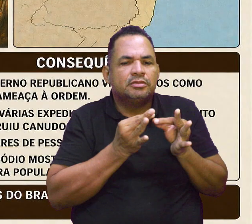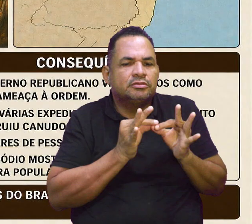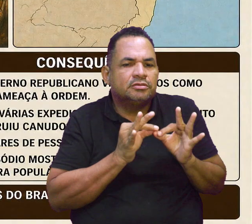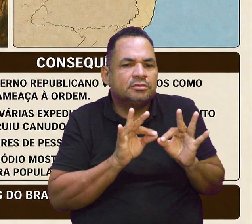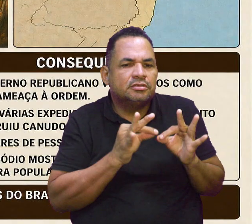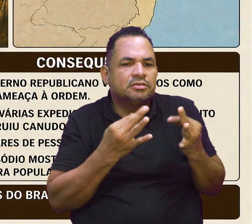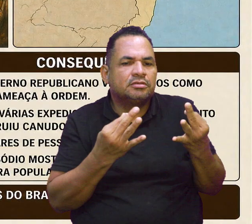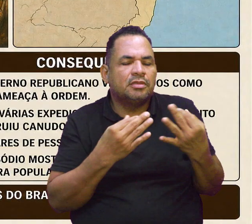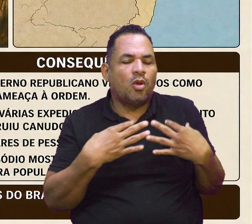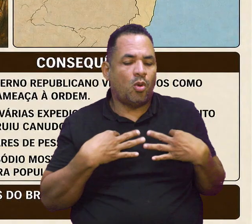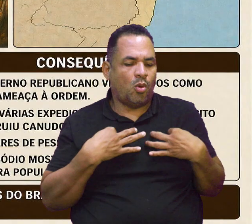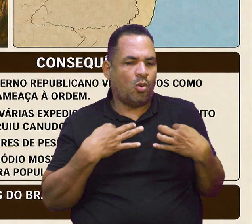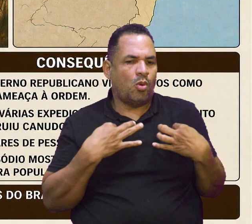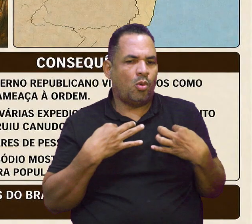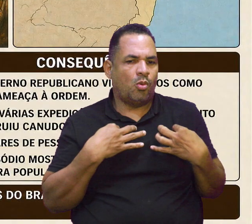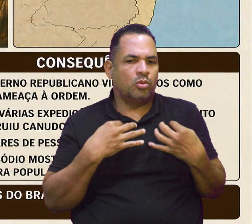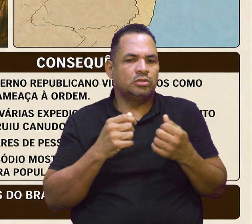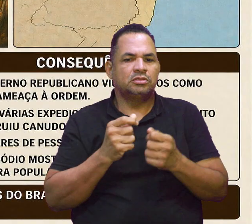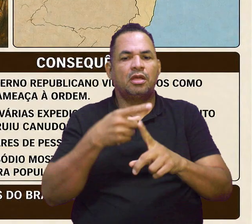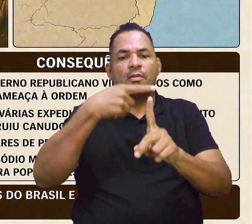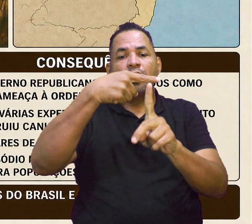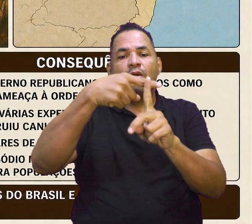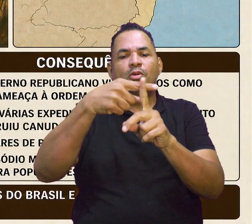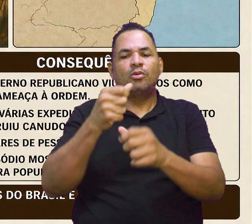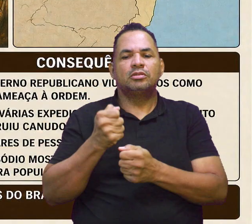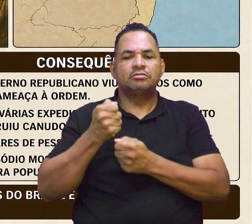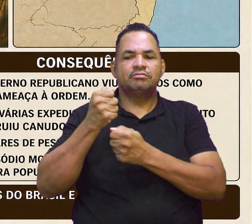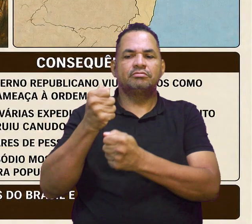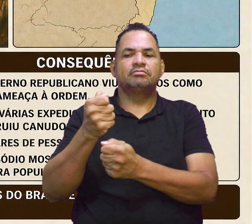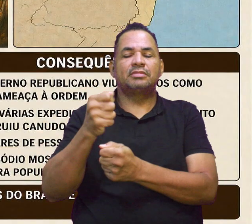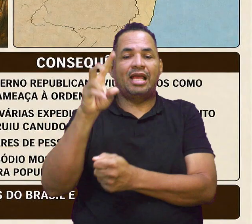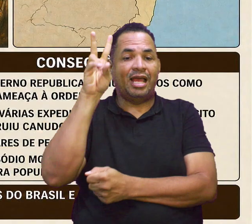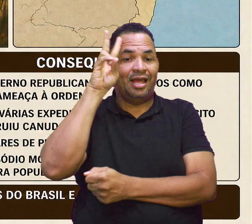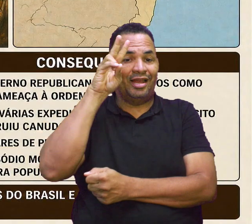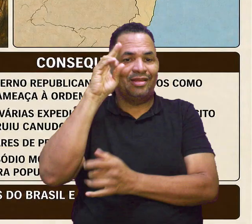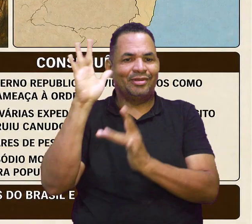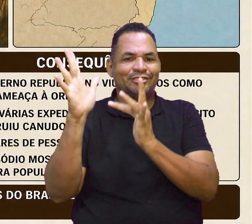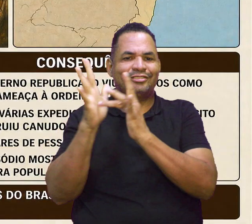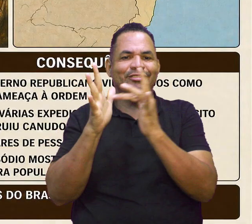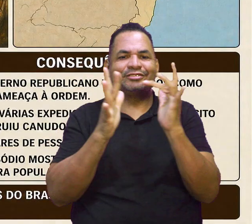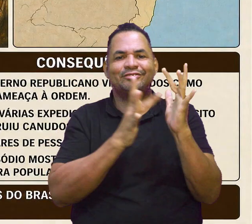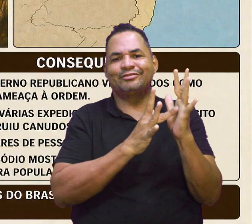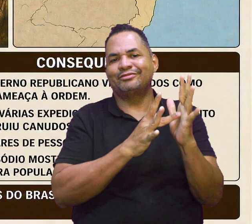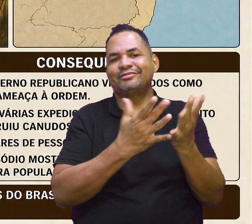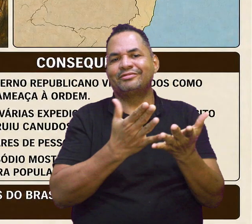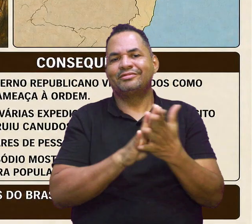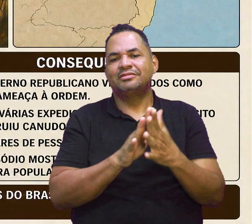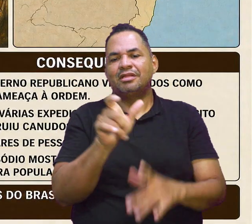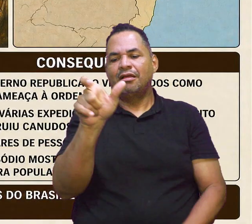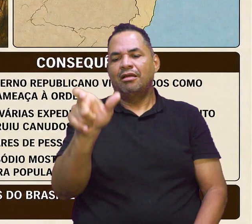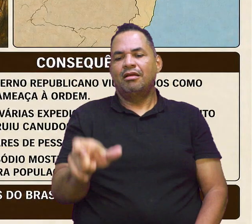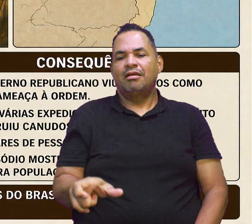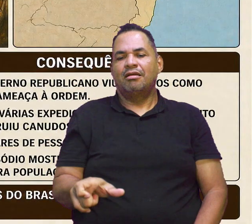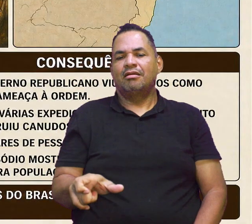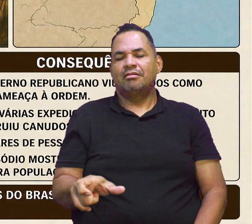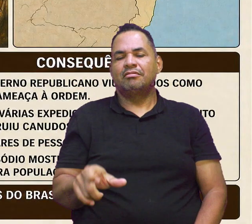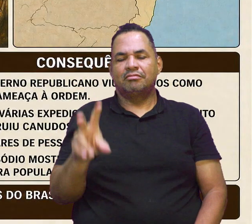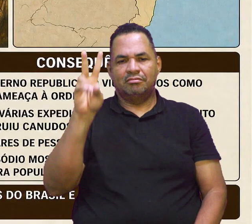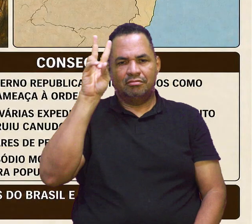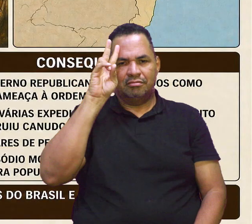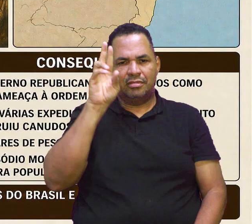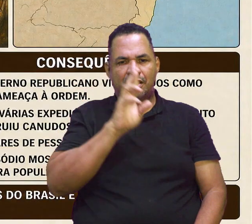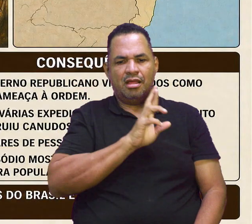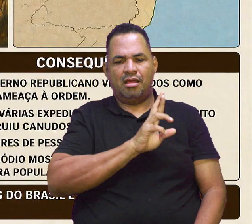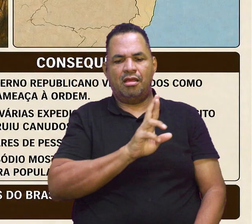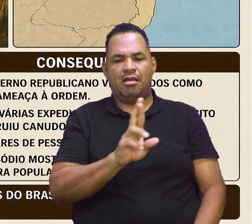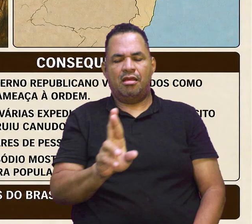ele carrega uma cruz. Lembra o quê? Lembra Jesus. Então ele vai ser uma figura religiosa que vai ter um poder